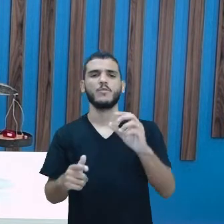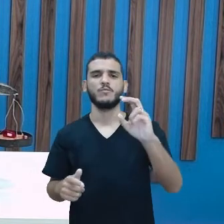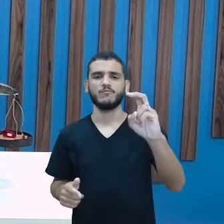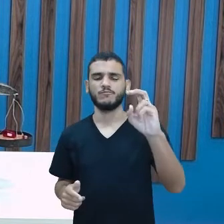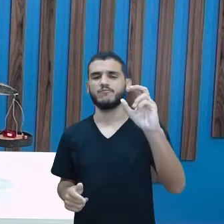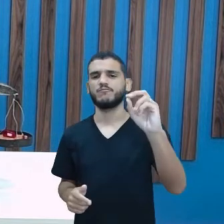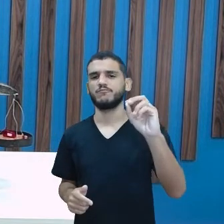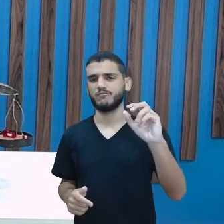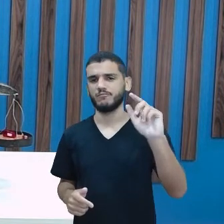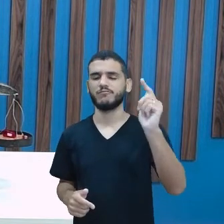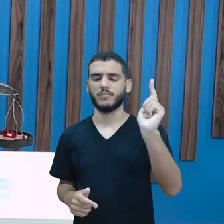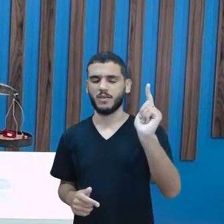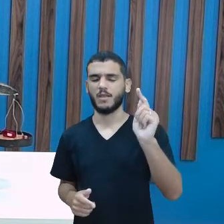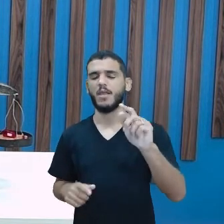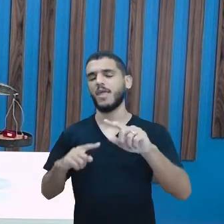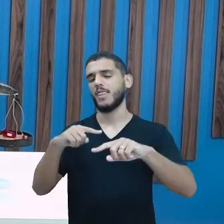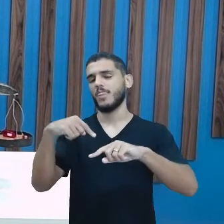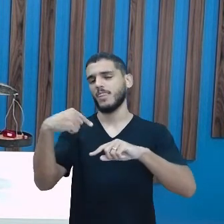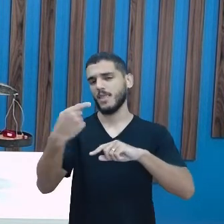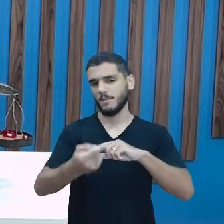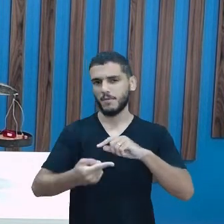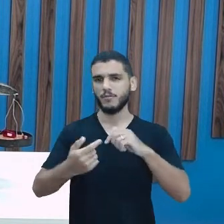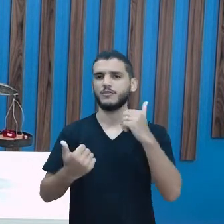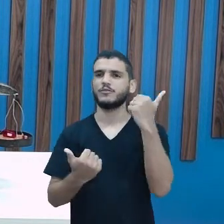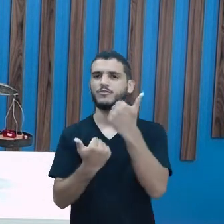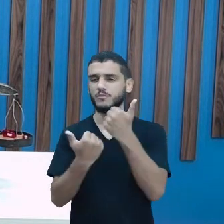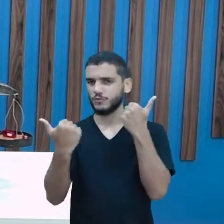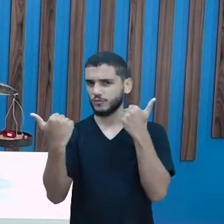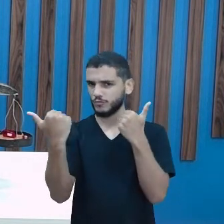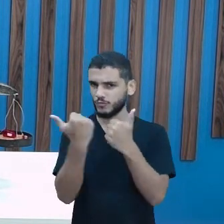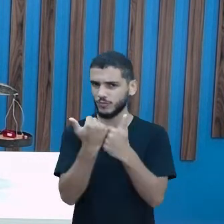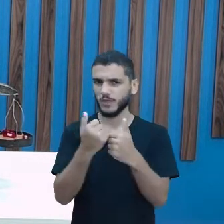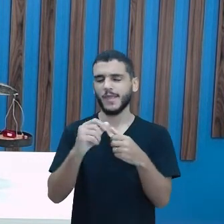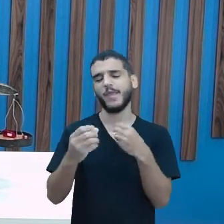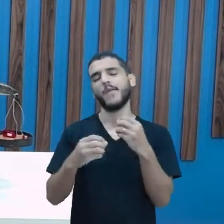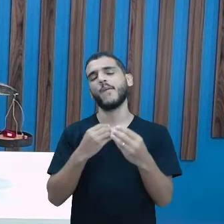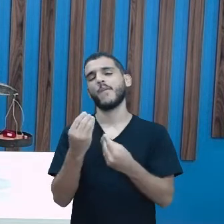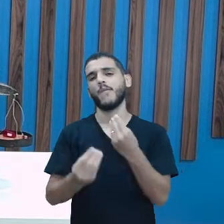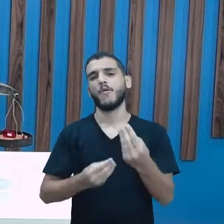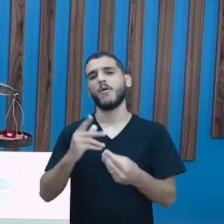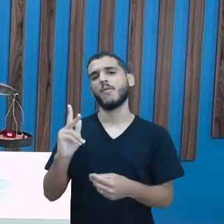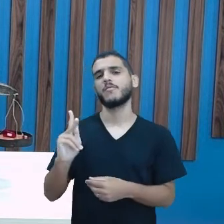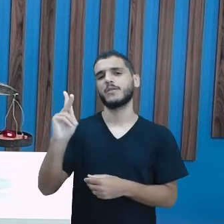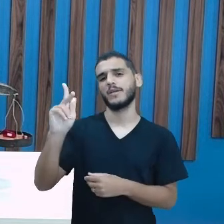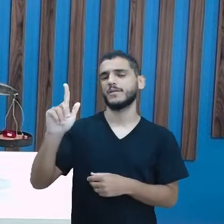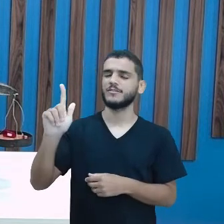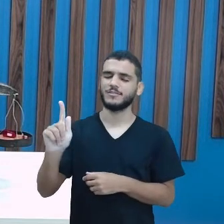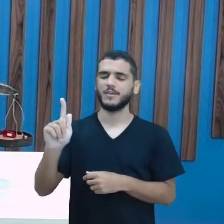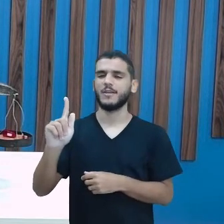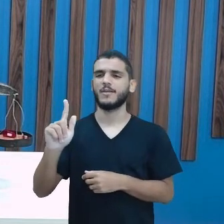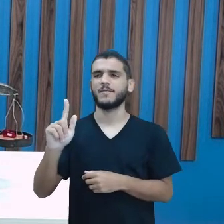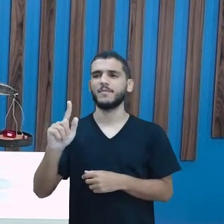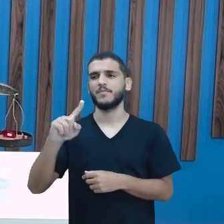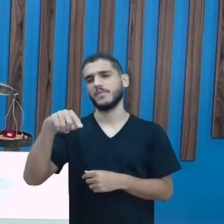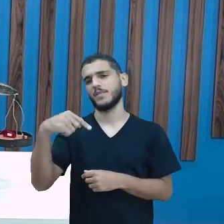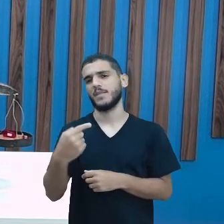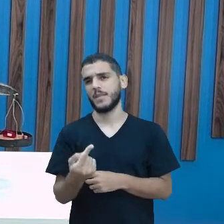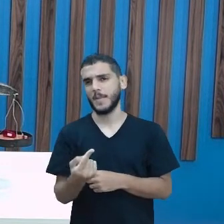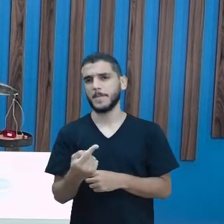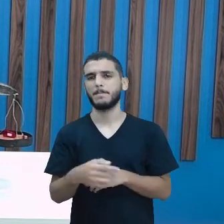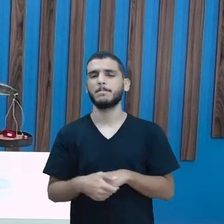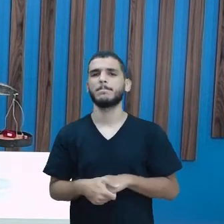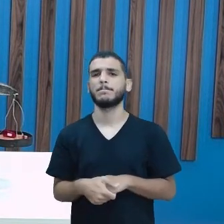depois tem que trocar tudo por quilograma, né? Ou trocar grama, deixar tudo em grama ou tudo em